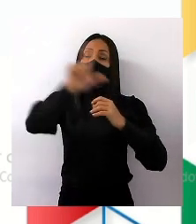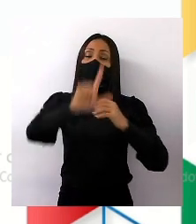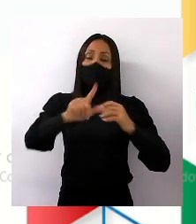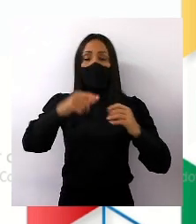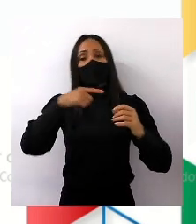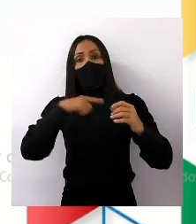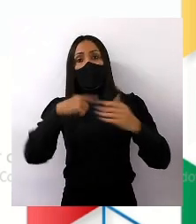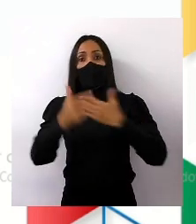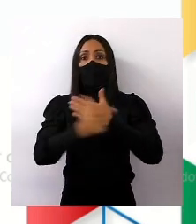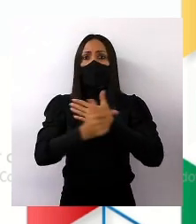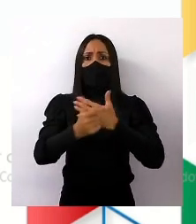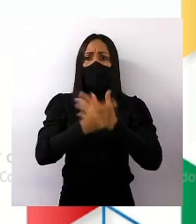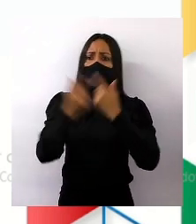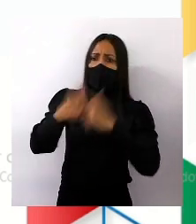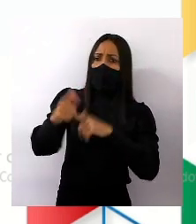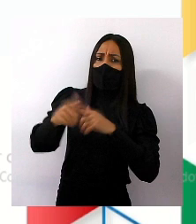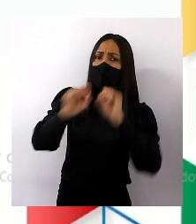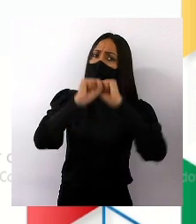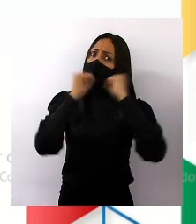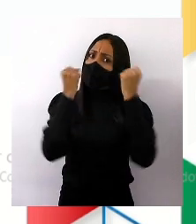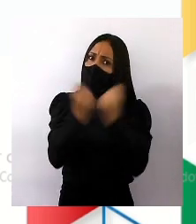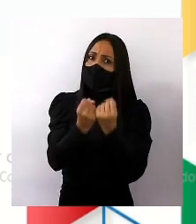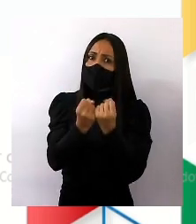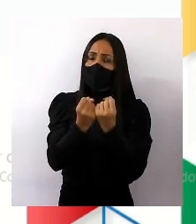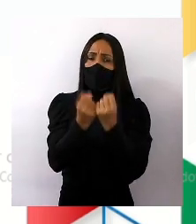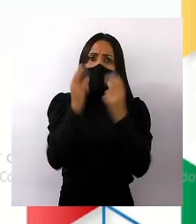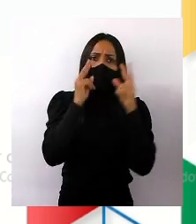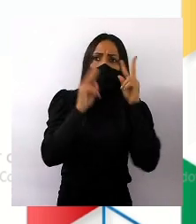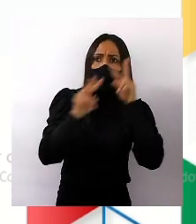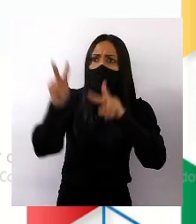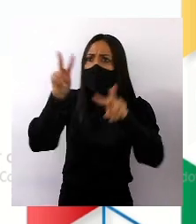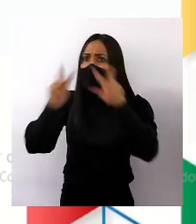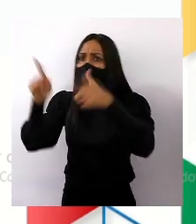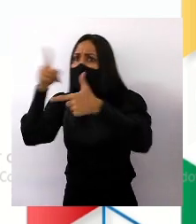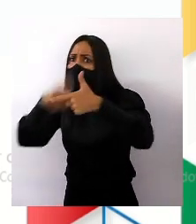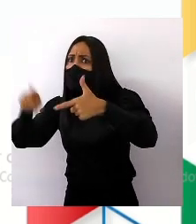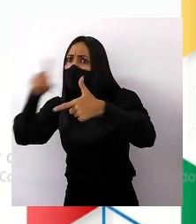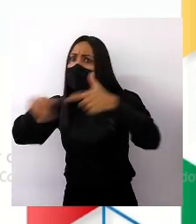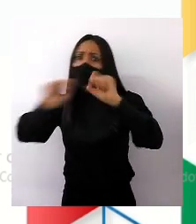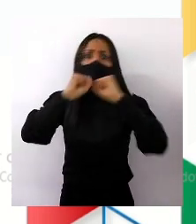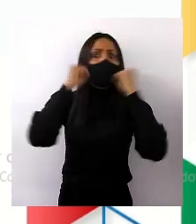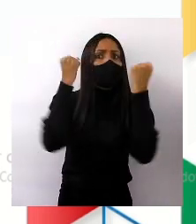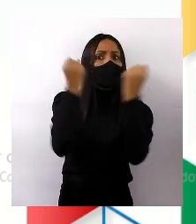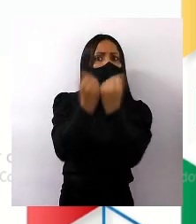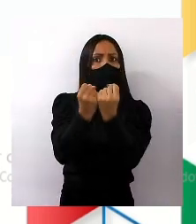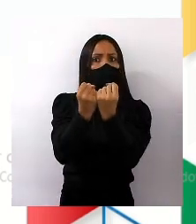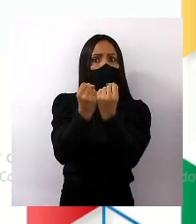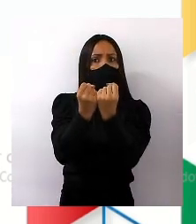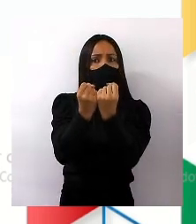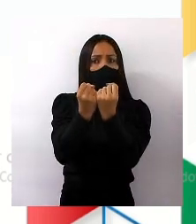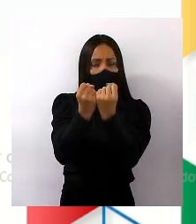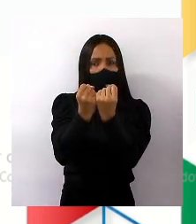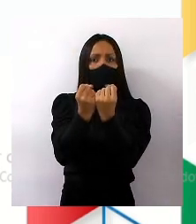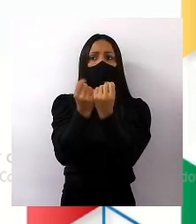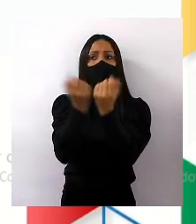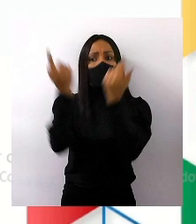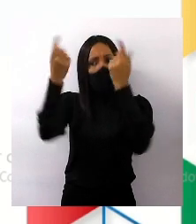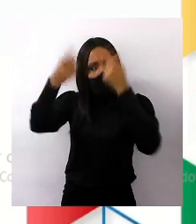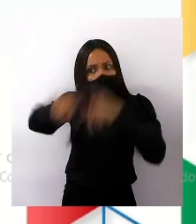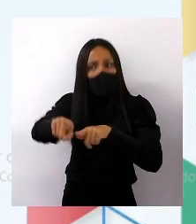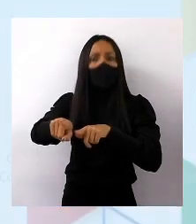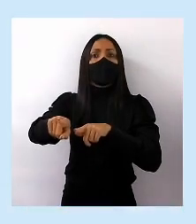função crítica social. Ela observa os problemas sociais e os denuncia. Ou seja,